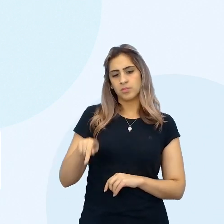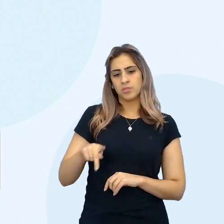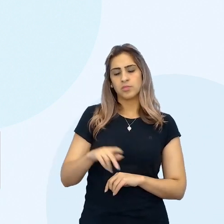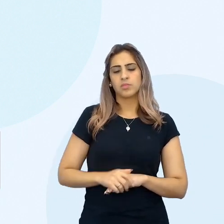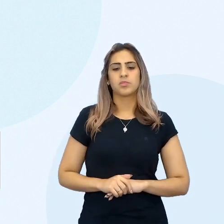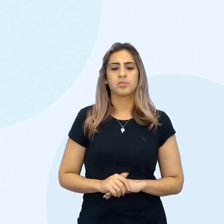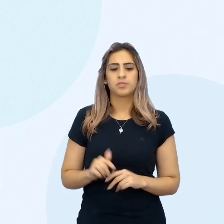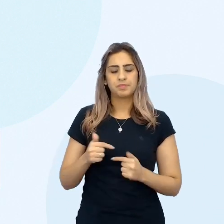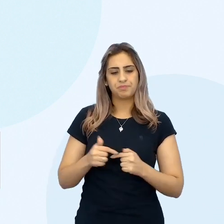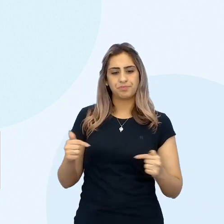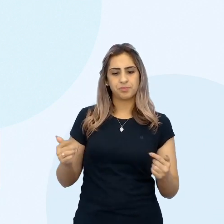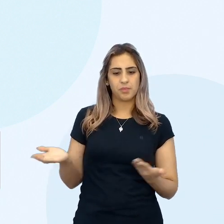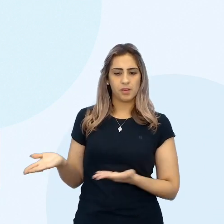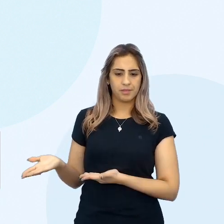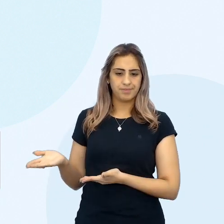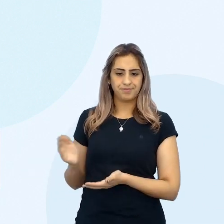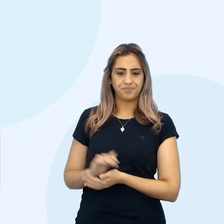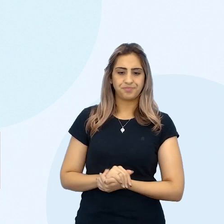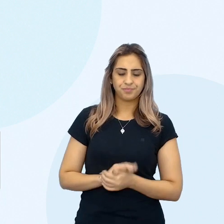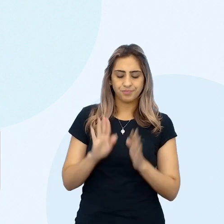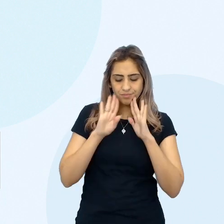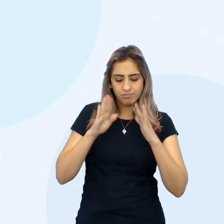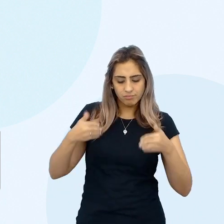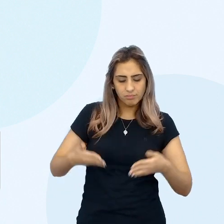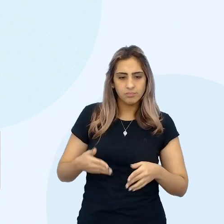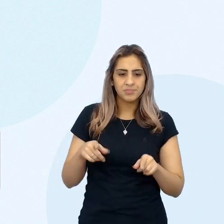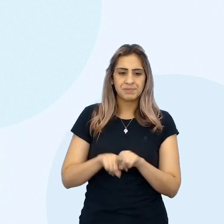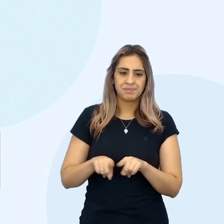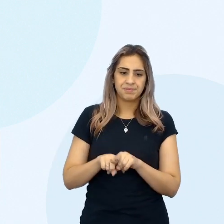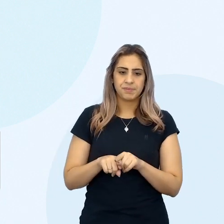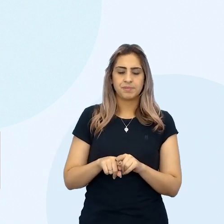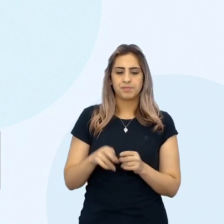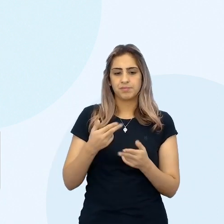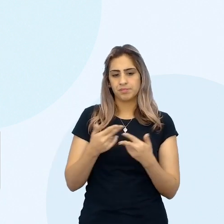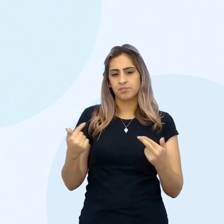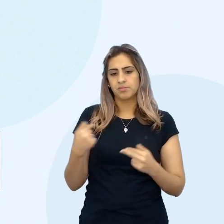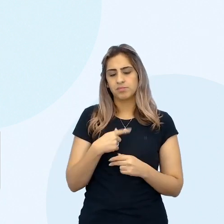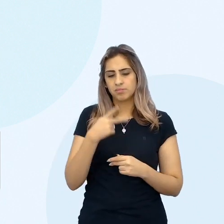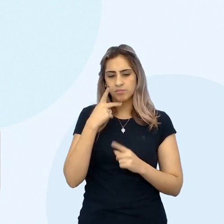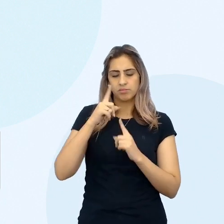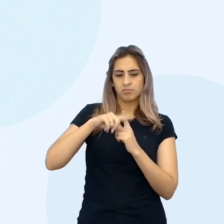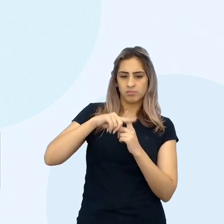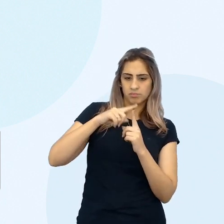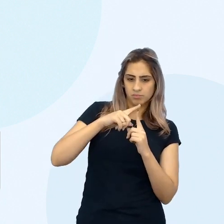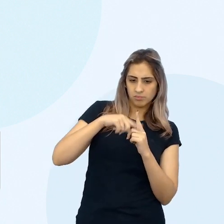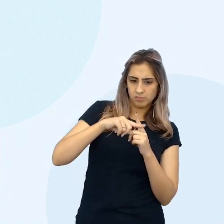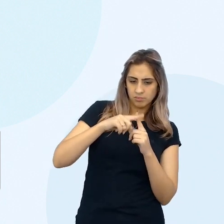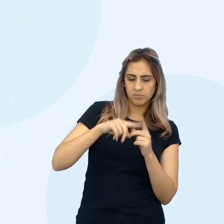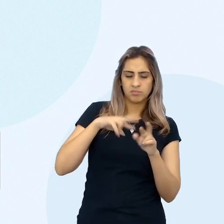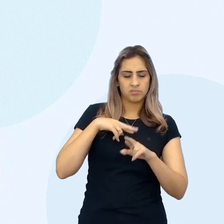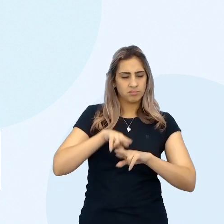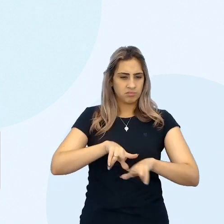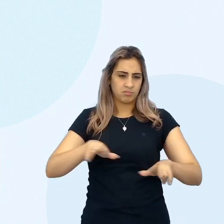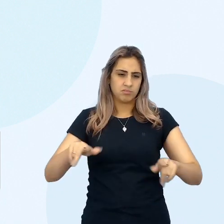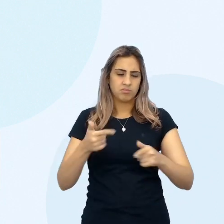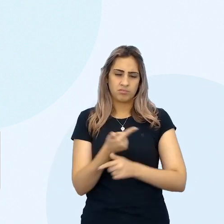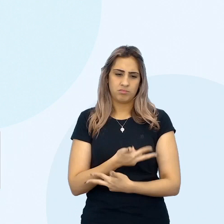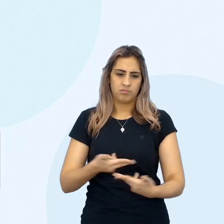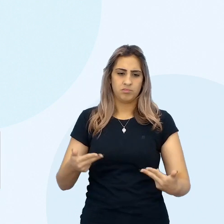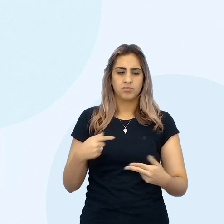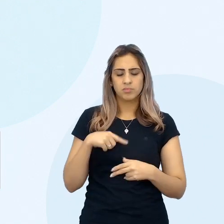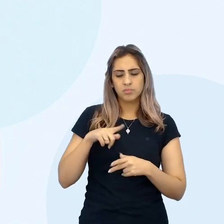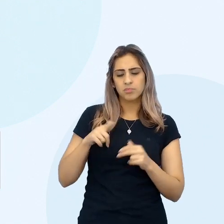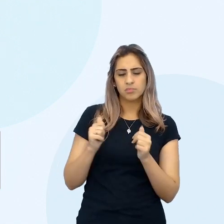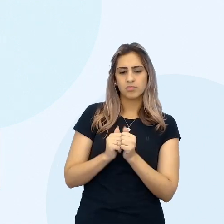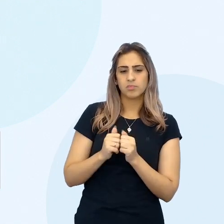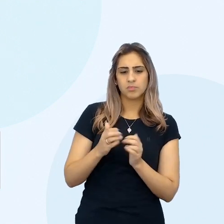que é de química, voltou mais para a parte de química, falou de pH também, que nem eu, falou um pouco de temperatura, falou de osmose, eu sei que falou de um monte de coisa, mas tem a ver